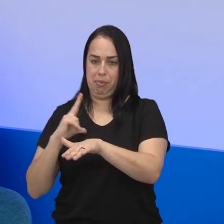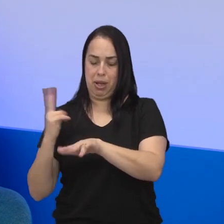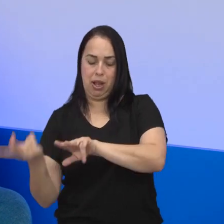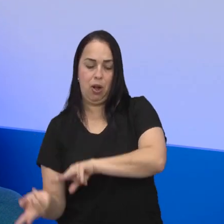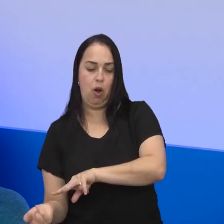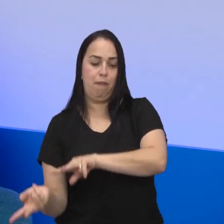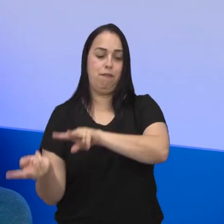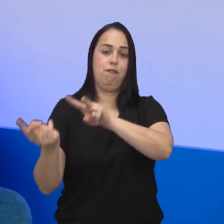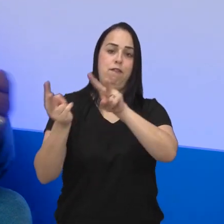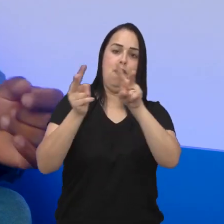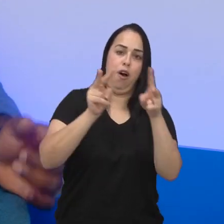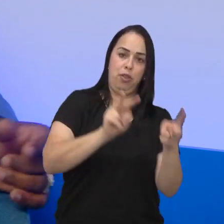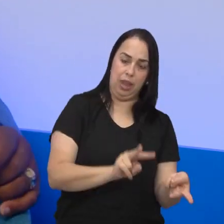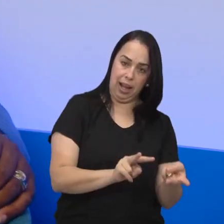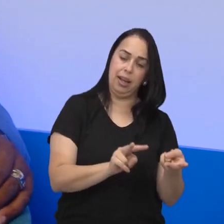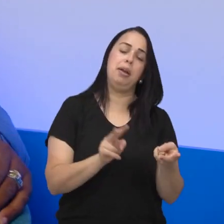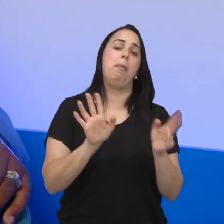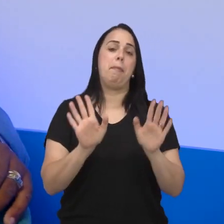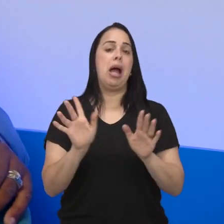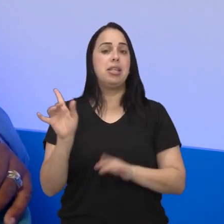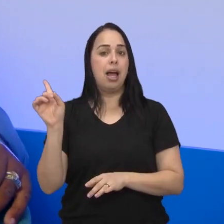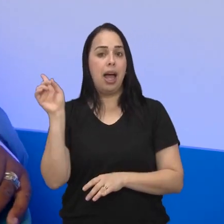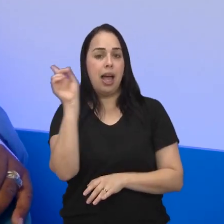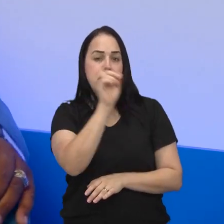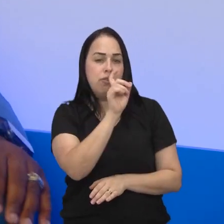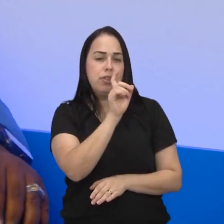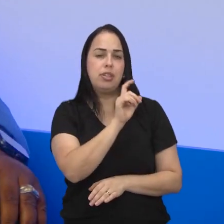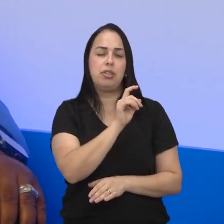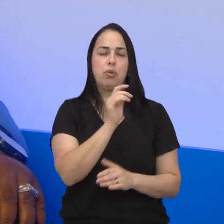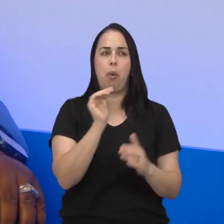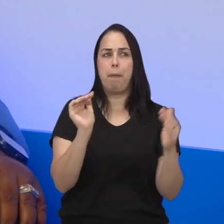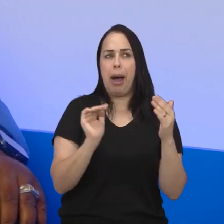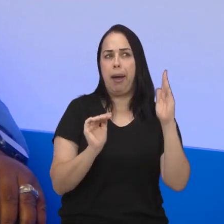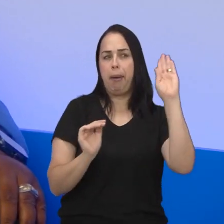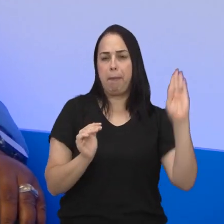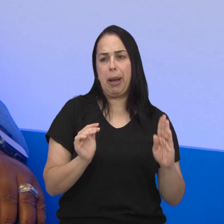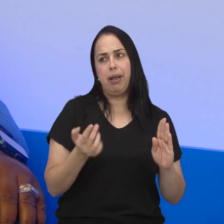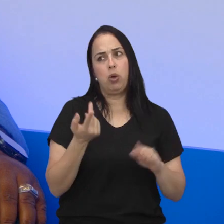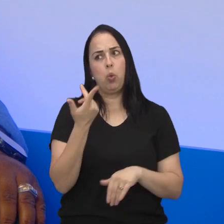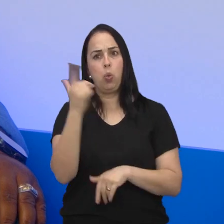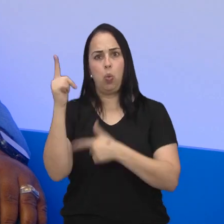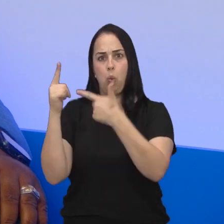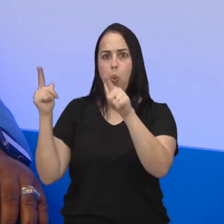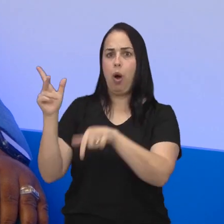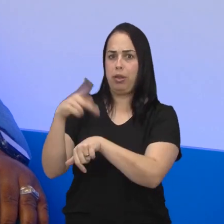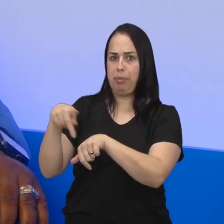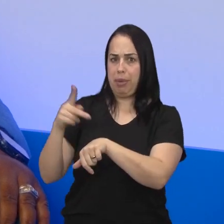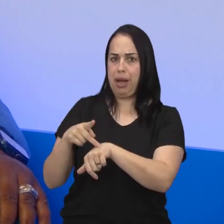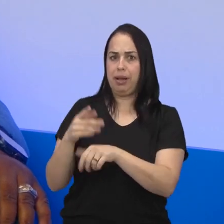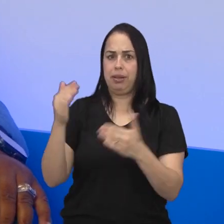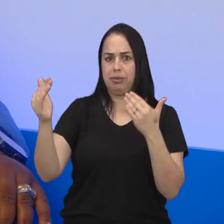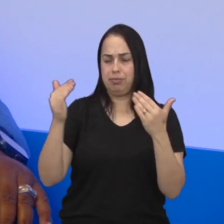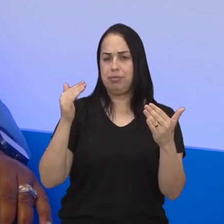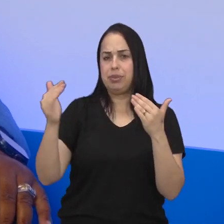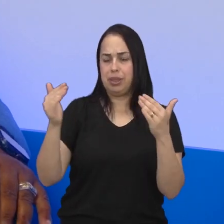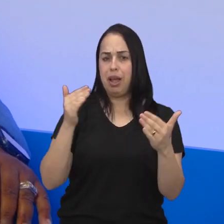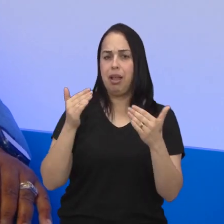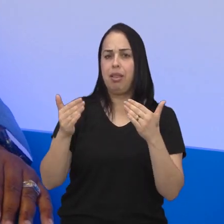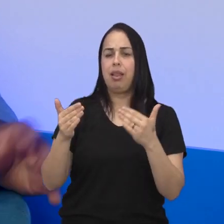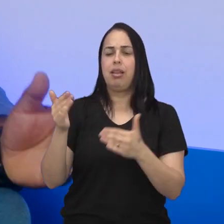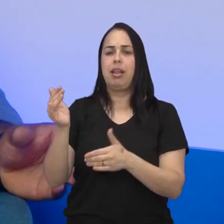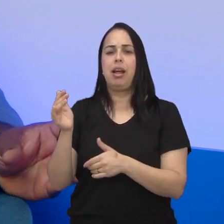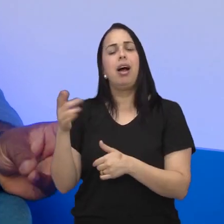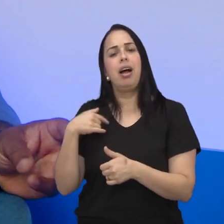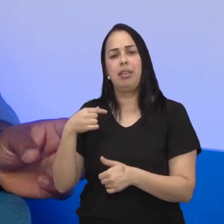voltando para o Estado. Mas, assim, é complicado a gente querer comparar o Brasil com outros países. Nós pegamos aí os países